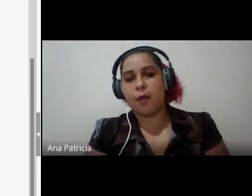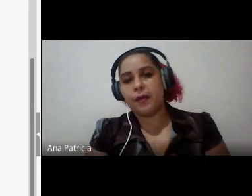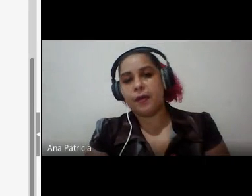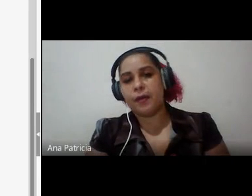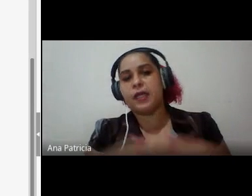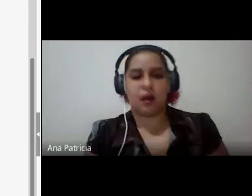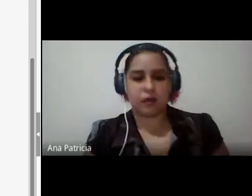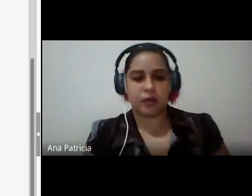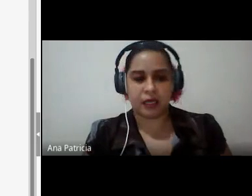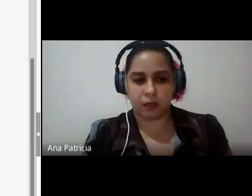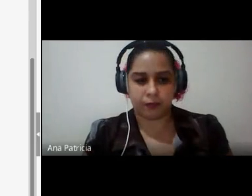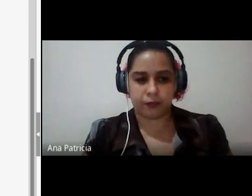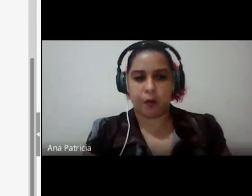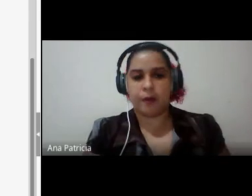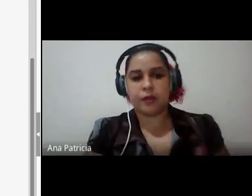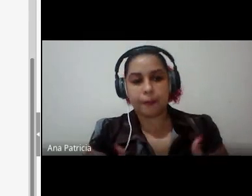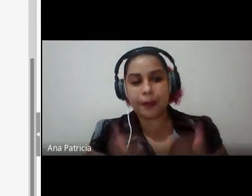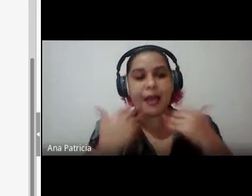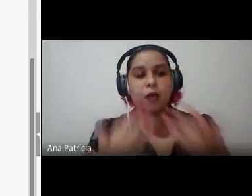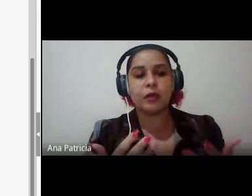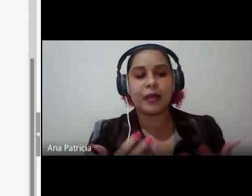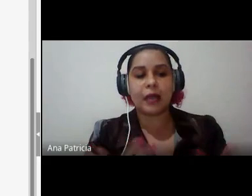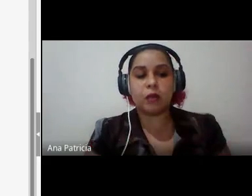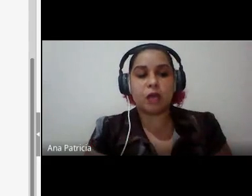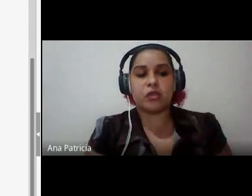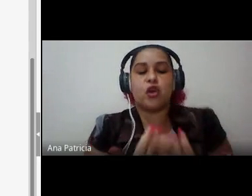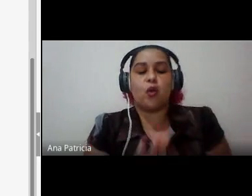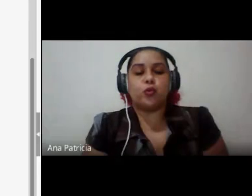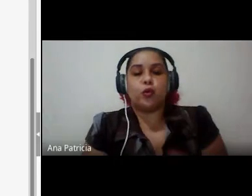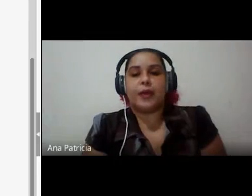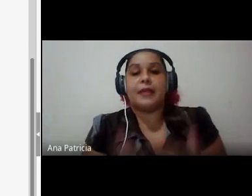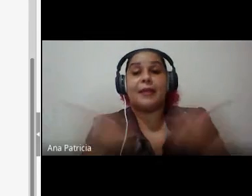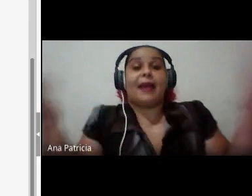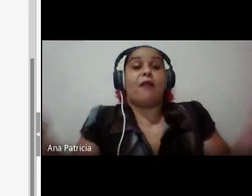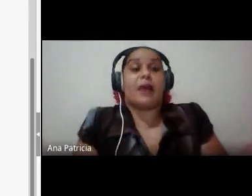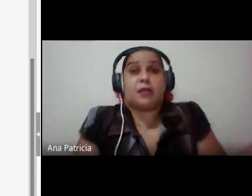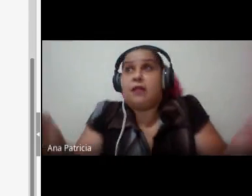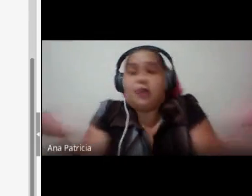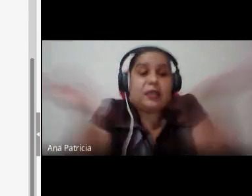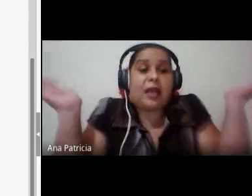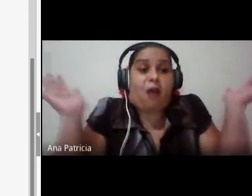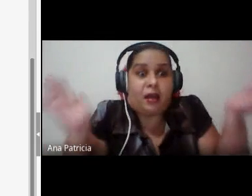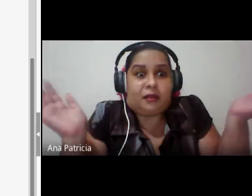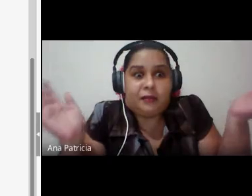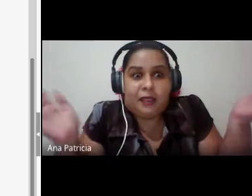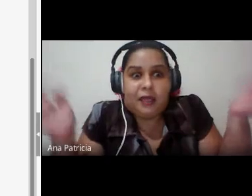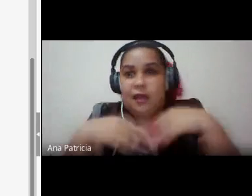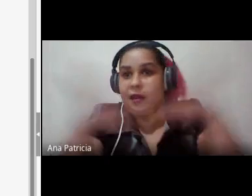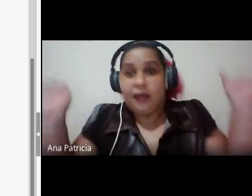o momento inicial da língua, para o momento de primeiro contato. Nossa, chegou um surdo perto de mim, o que é que eu faço? Meu Deus, vou sair